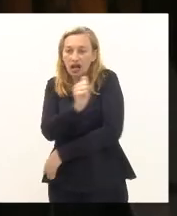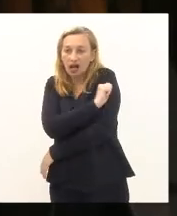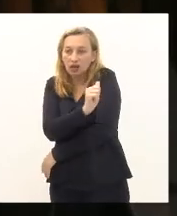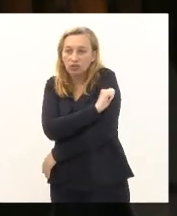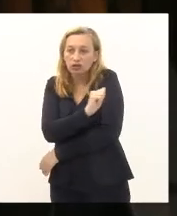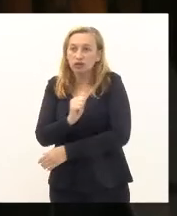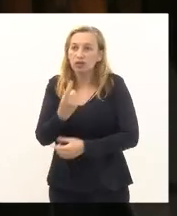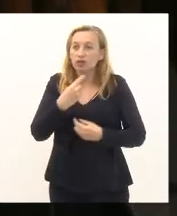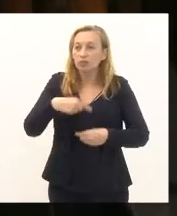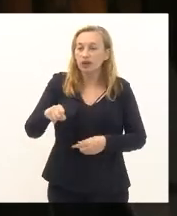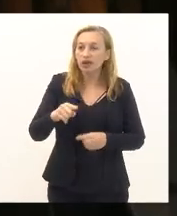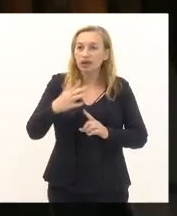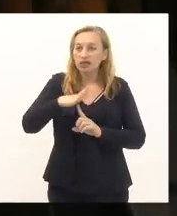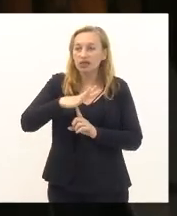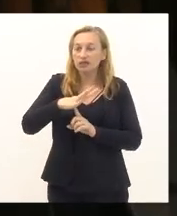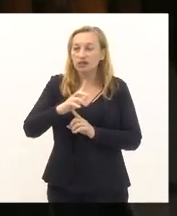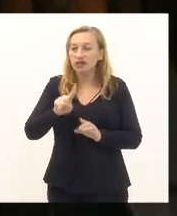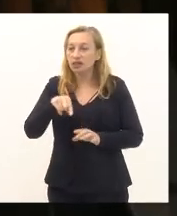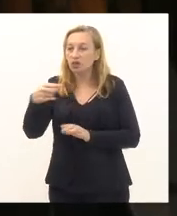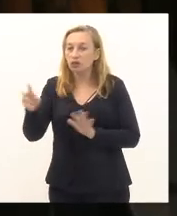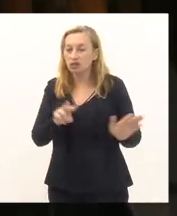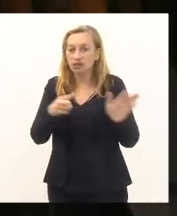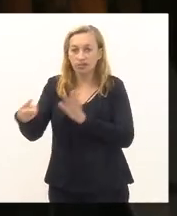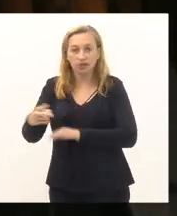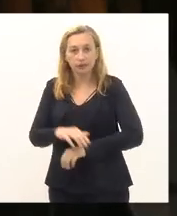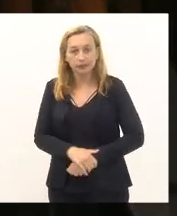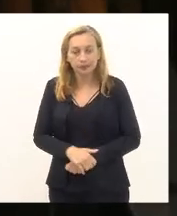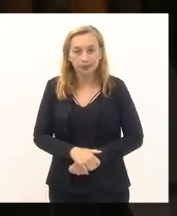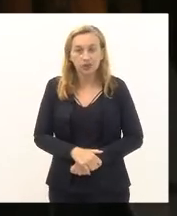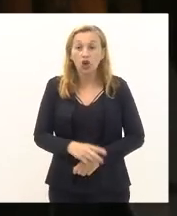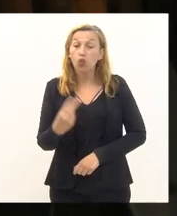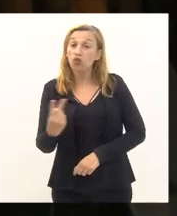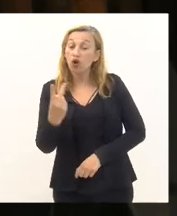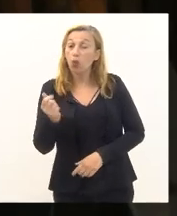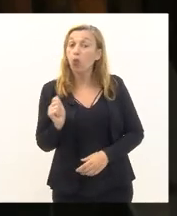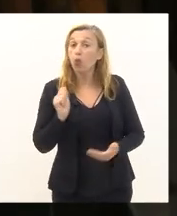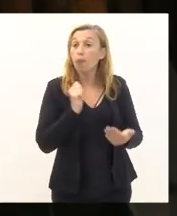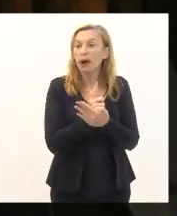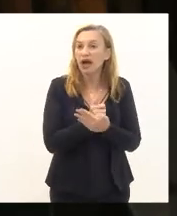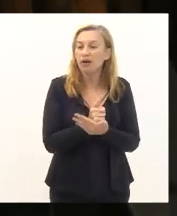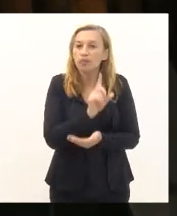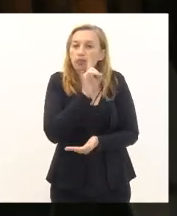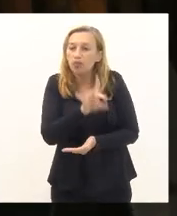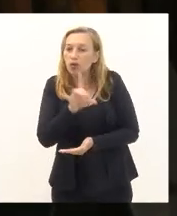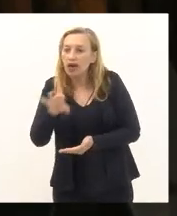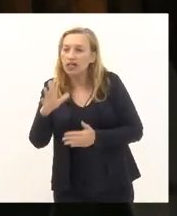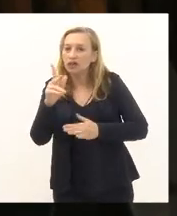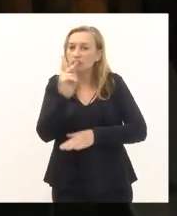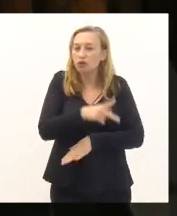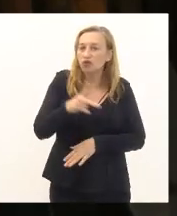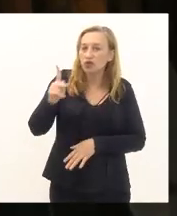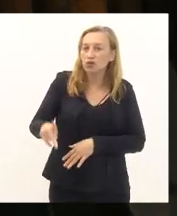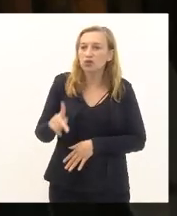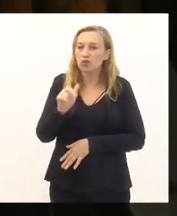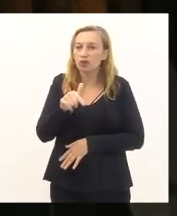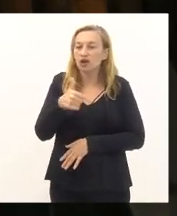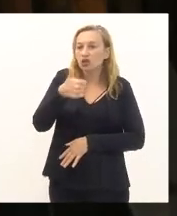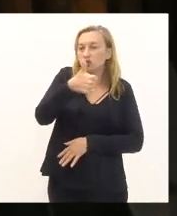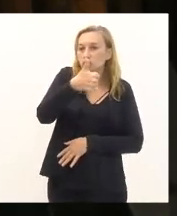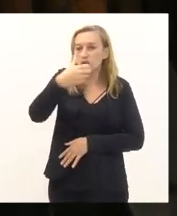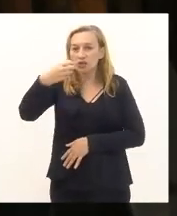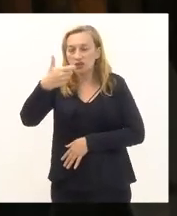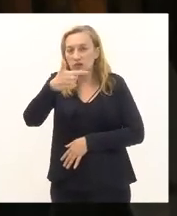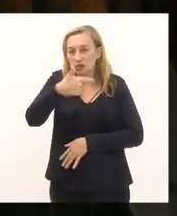para participar dessa feira na semana que vem. O valor pago por cada professor da rede é de